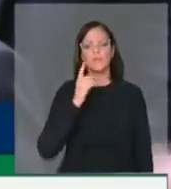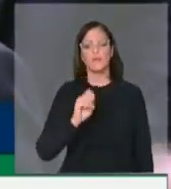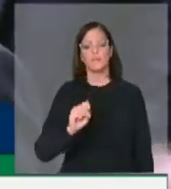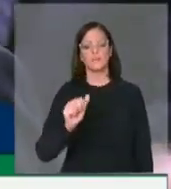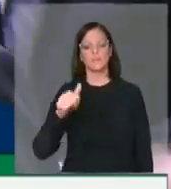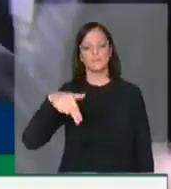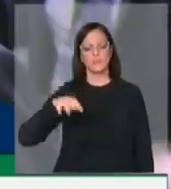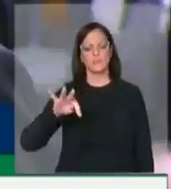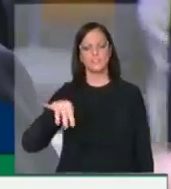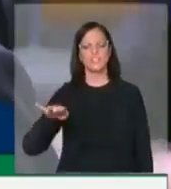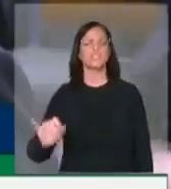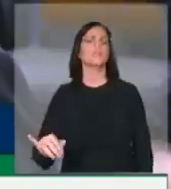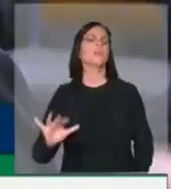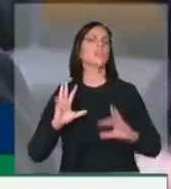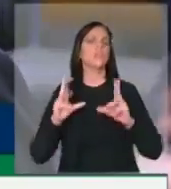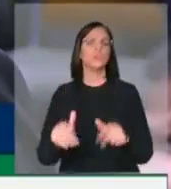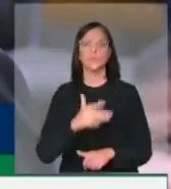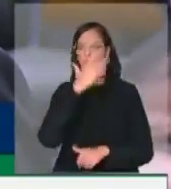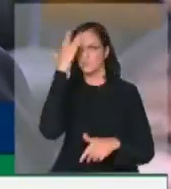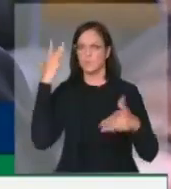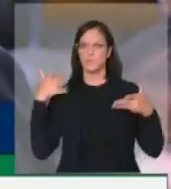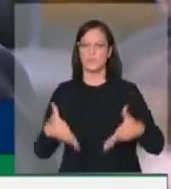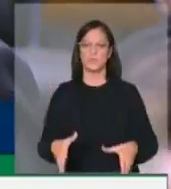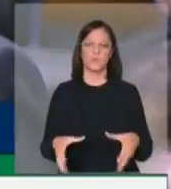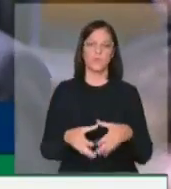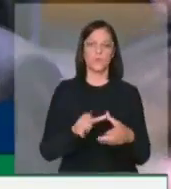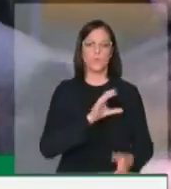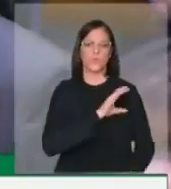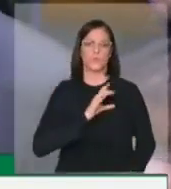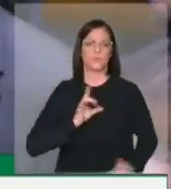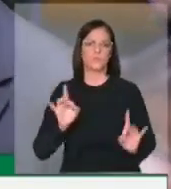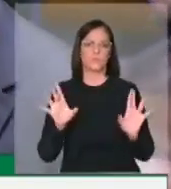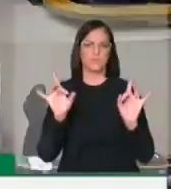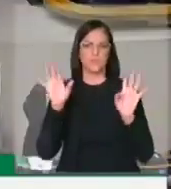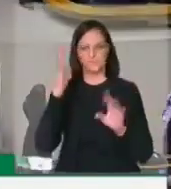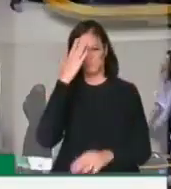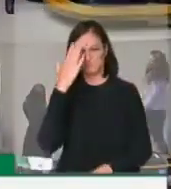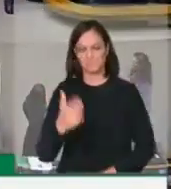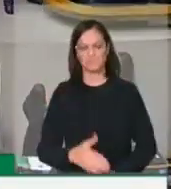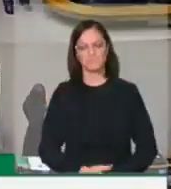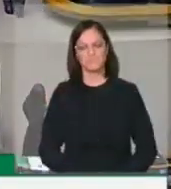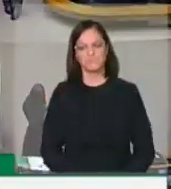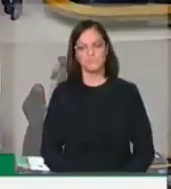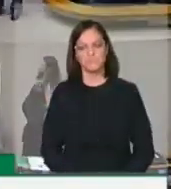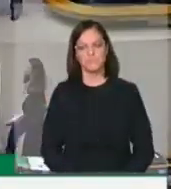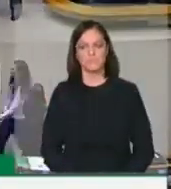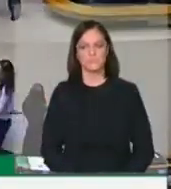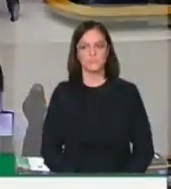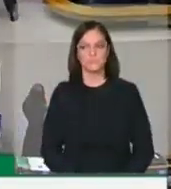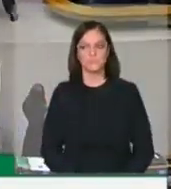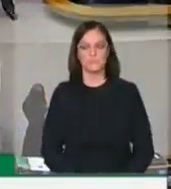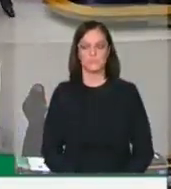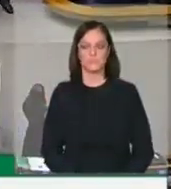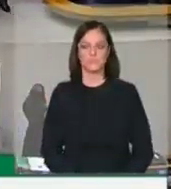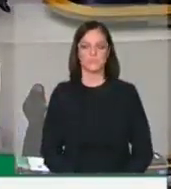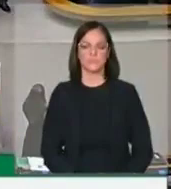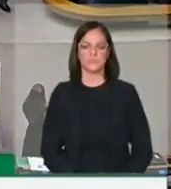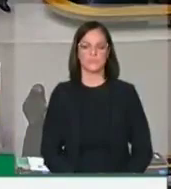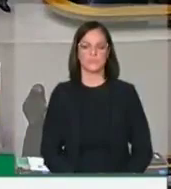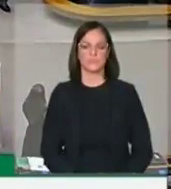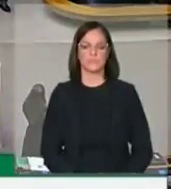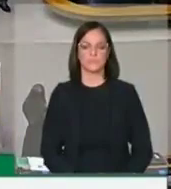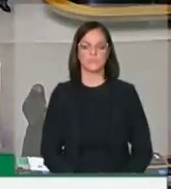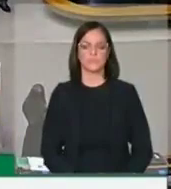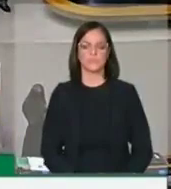e tantos outros que compõem a comissão especial. Muito obrigado. Só lá relatar. Após ela relatar.